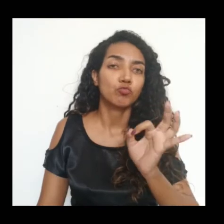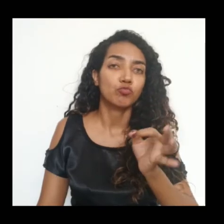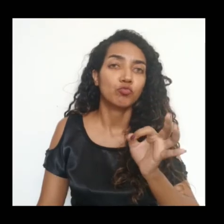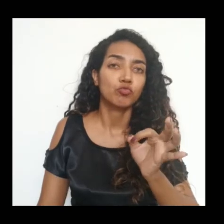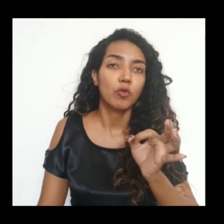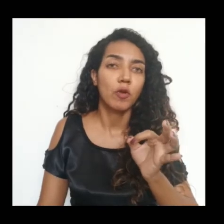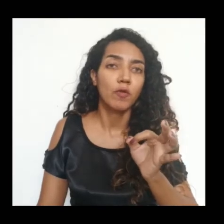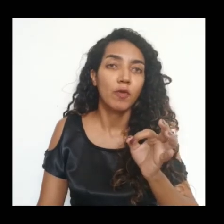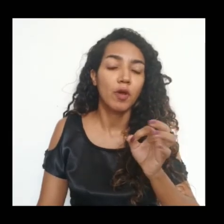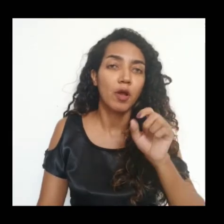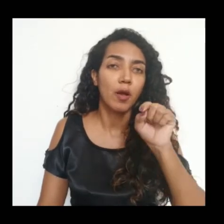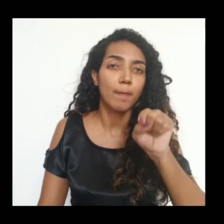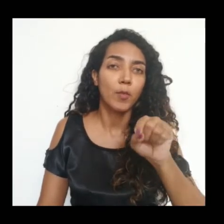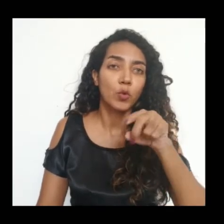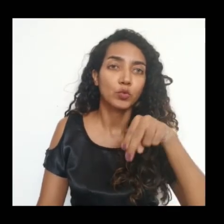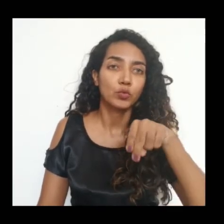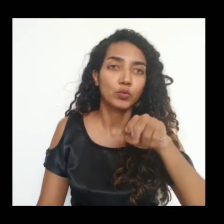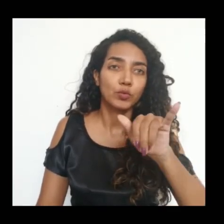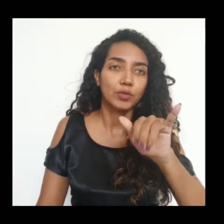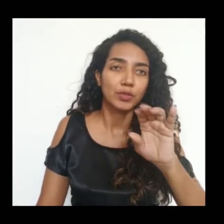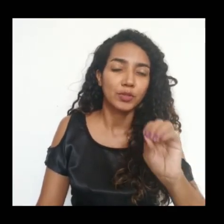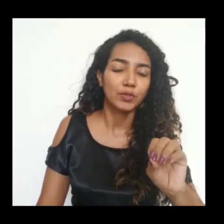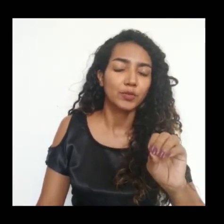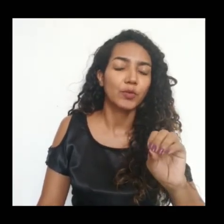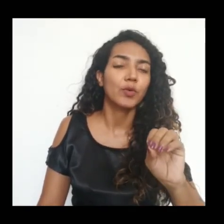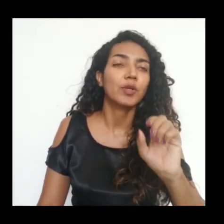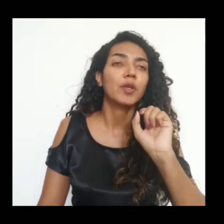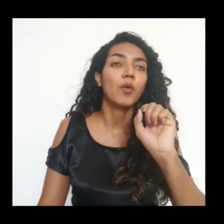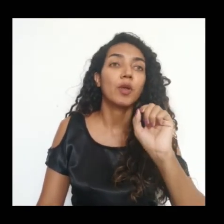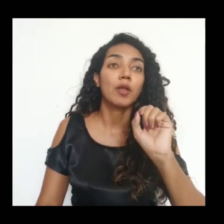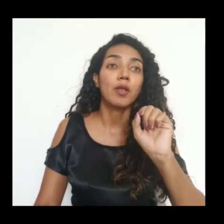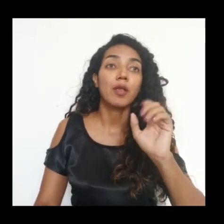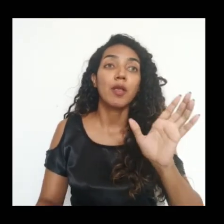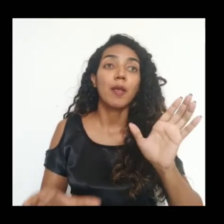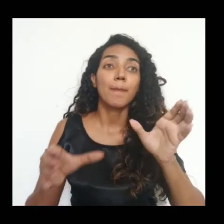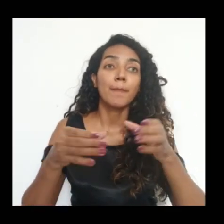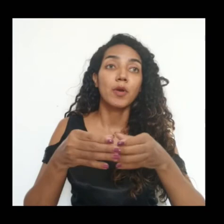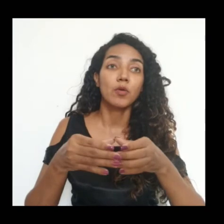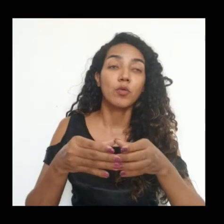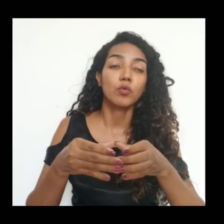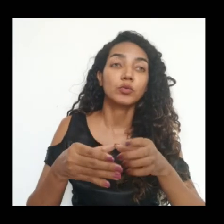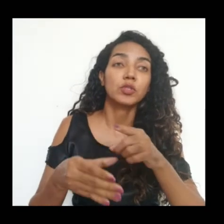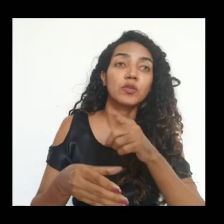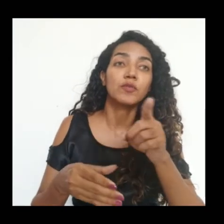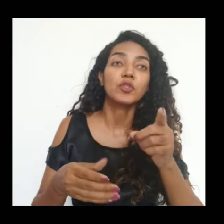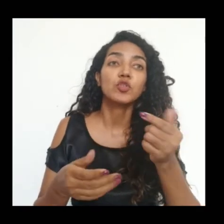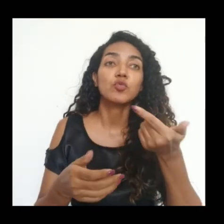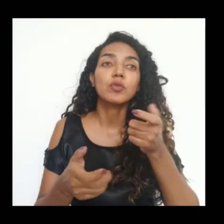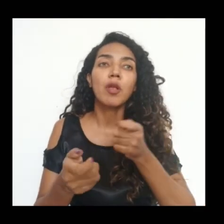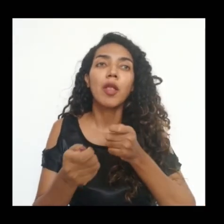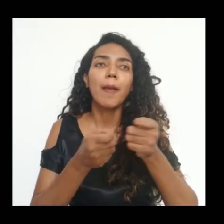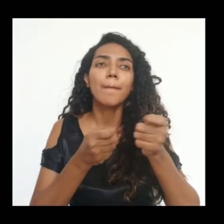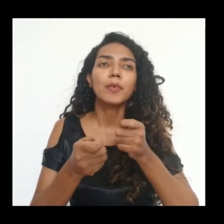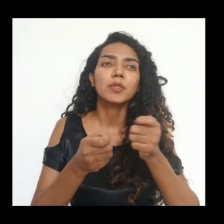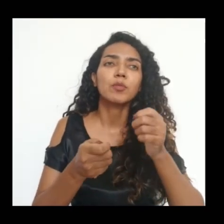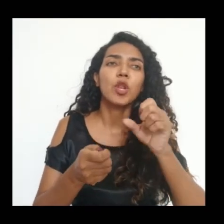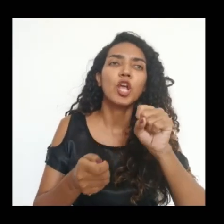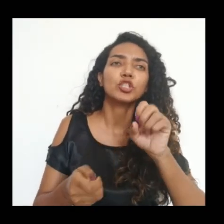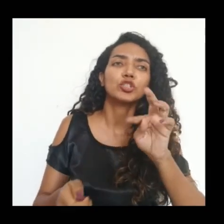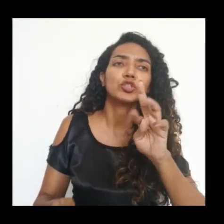o pacote que você pode utilizar para manipular arquivos, manipulação de strings, java.lang,